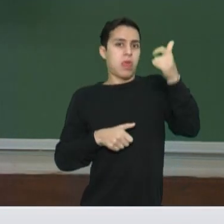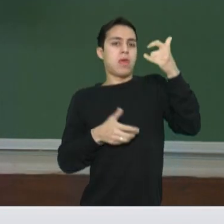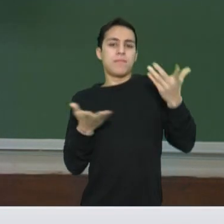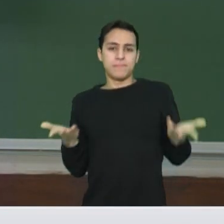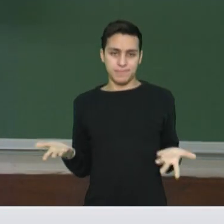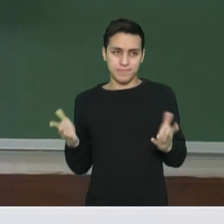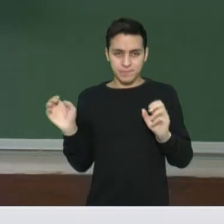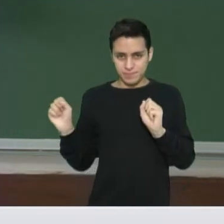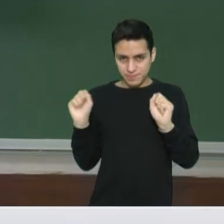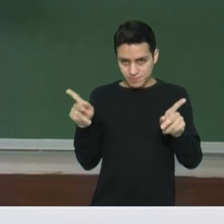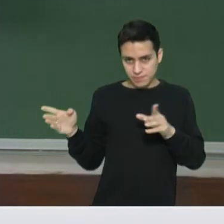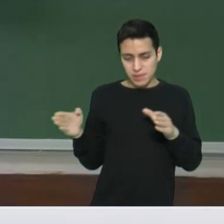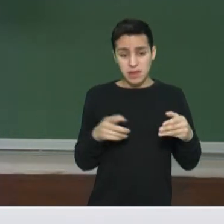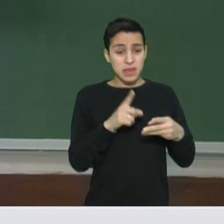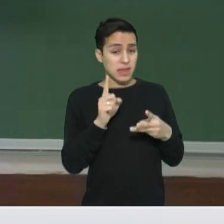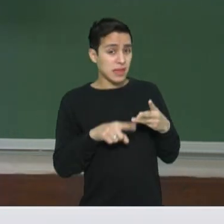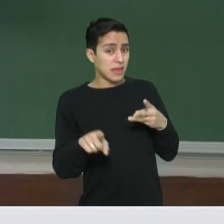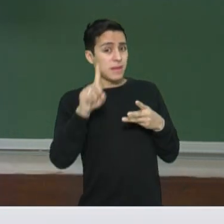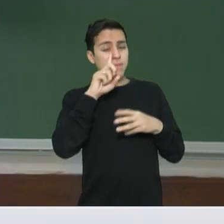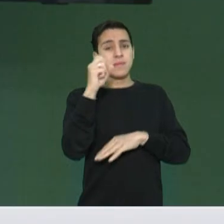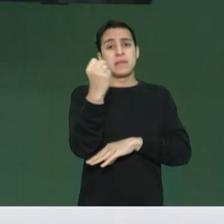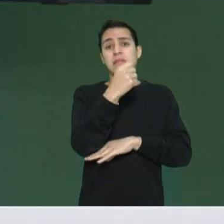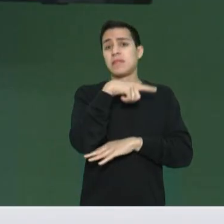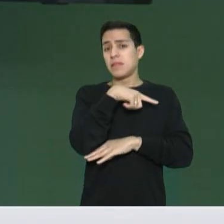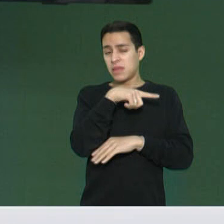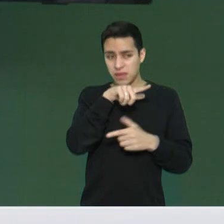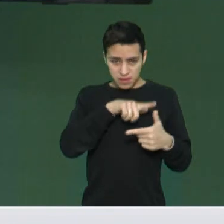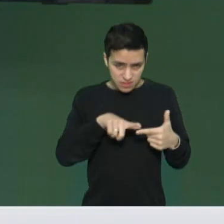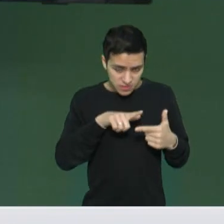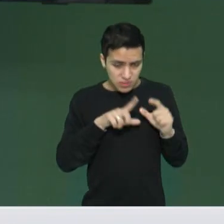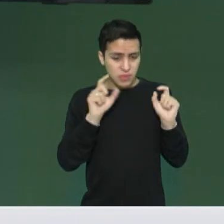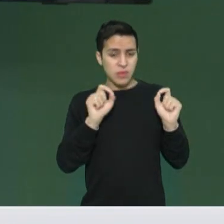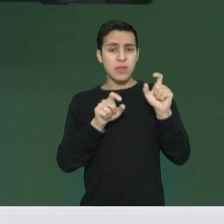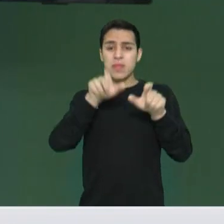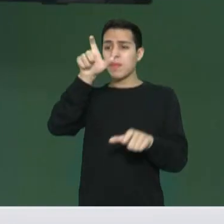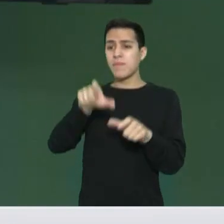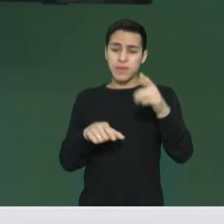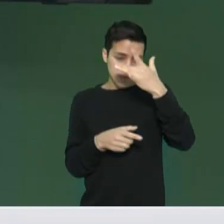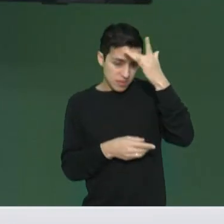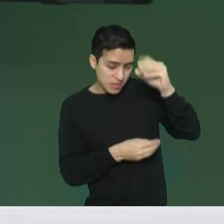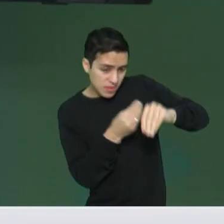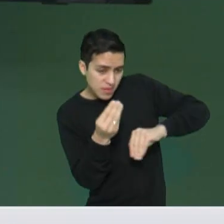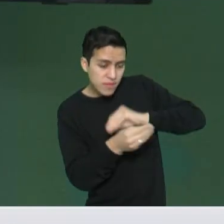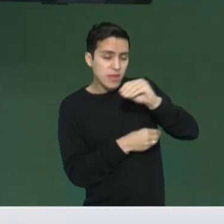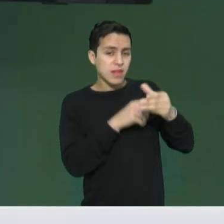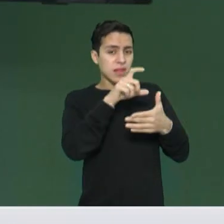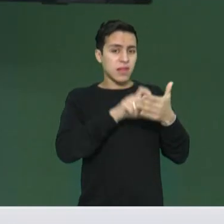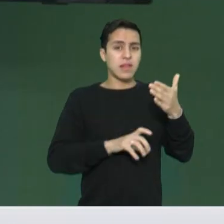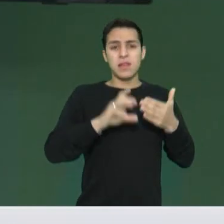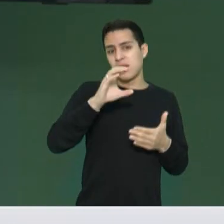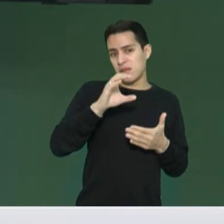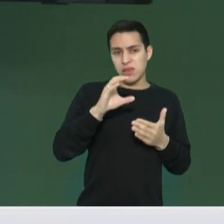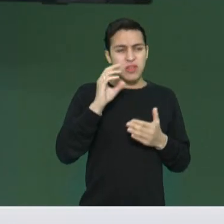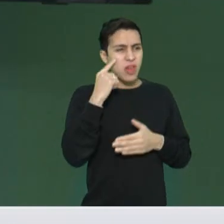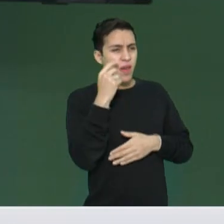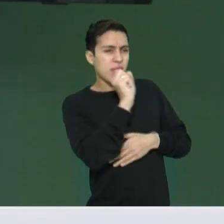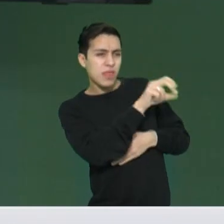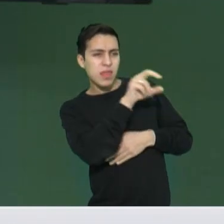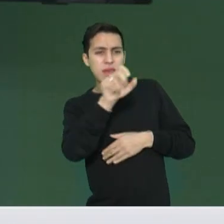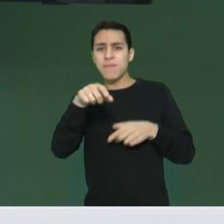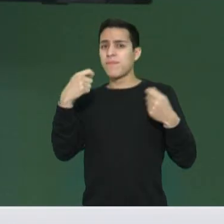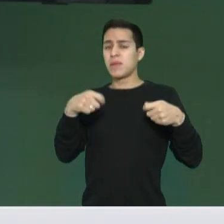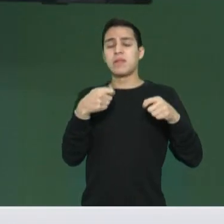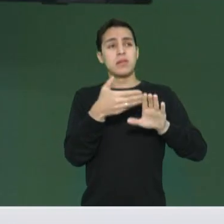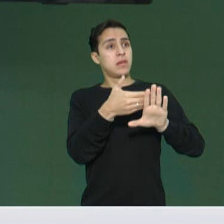Ok, terceiro risco, perigo e problema que as pessoas se envolvem com o cartão de crédito e que a gente está vendo que a gente tem que